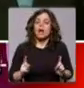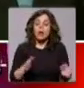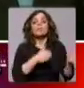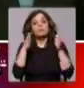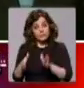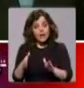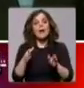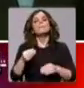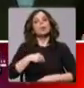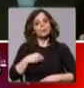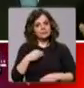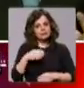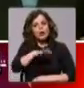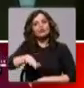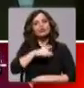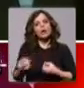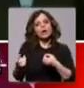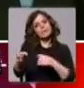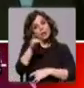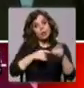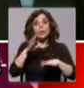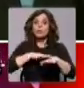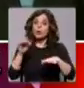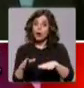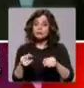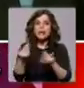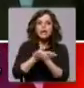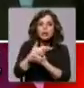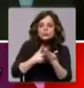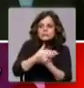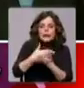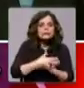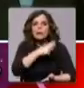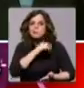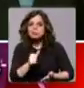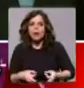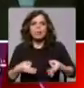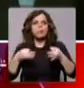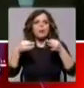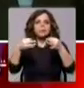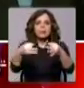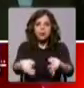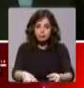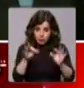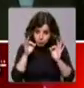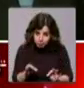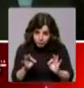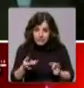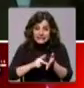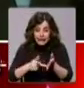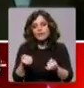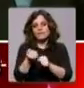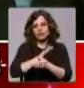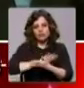da zona euro sobre este atrasar das negociações. Tecnicamente nada foi feito, a última carta enviada ao presidente do